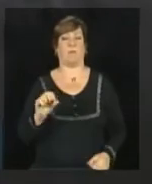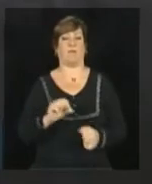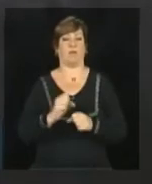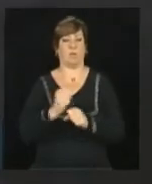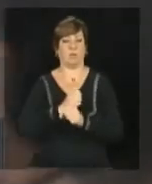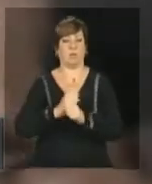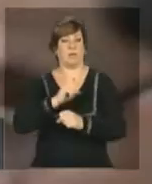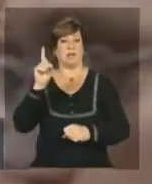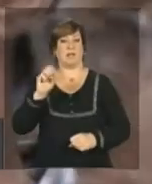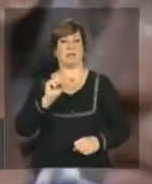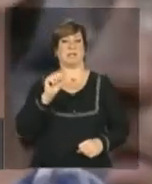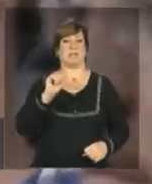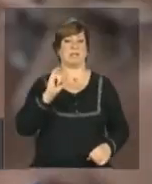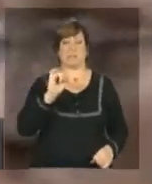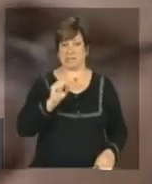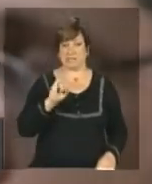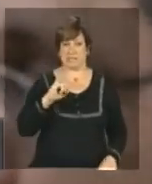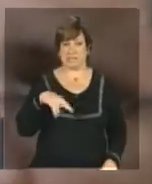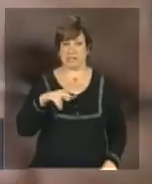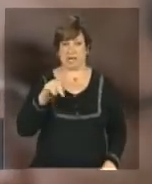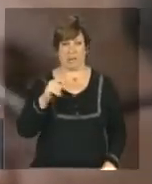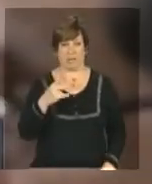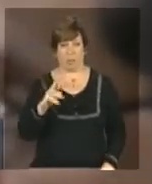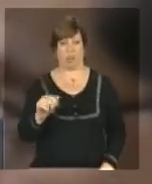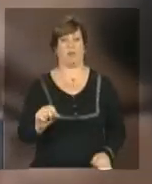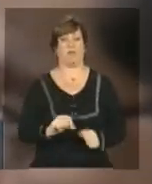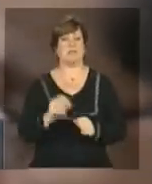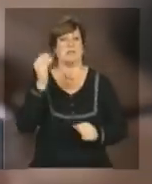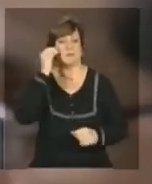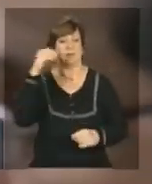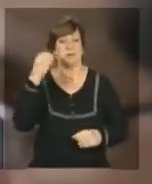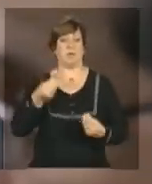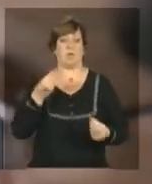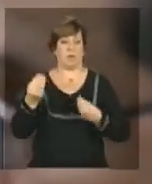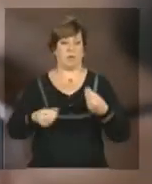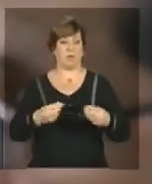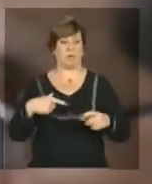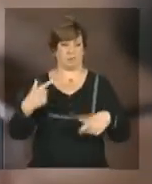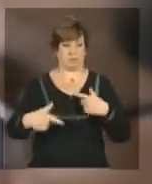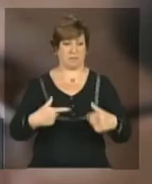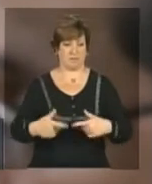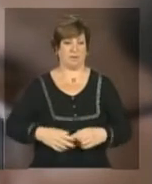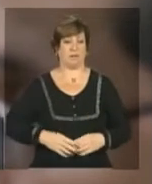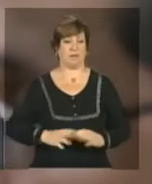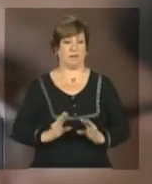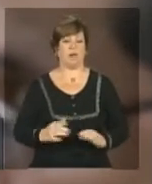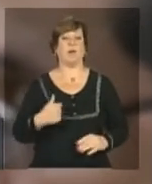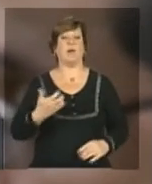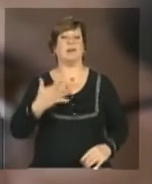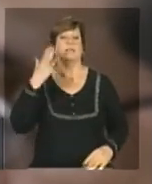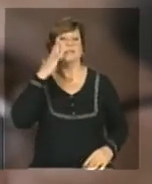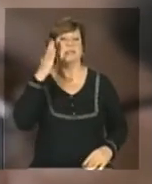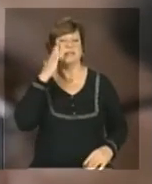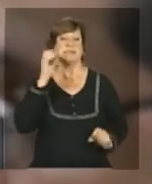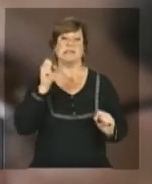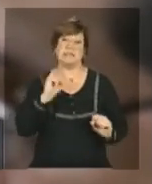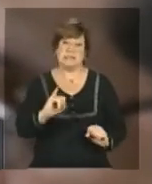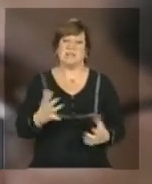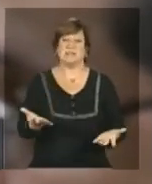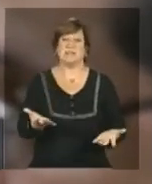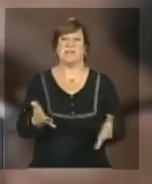Singapura, estaleiros com muita experiência, uma maneira de fazer o campo entrar em produção mais rápido. Eu queria saber se